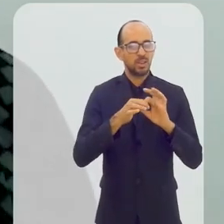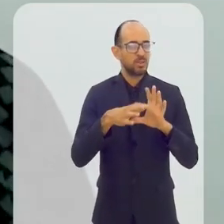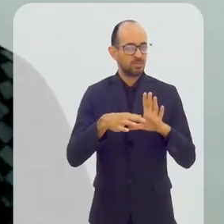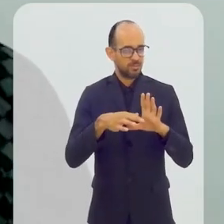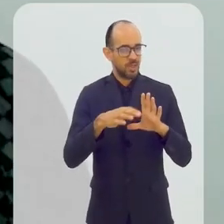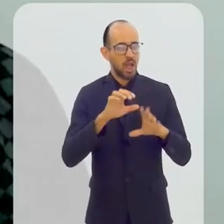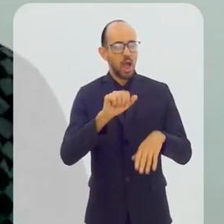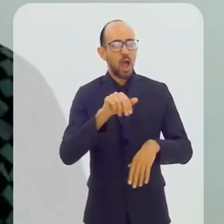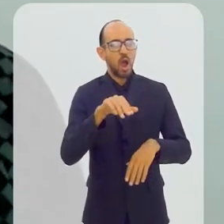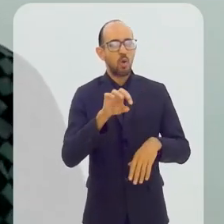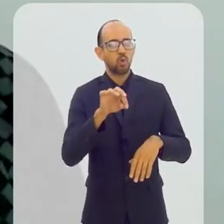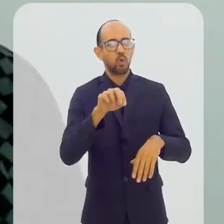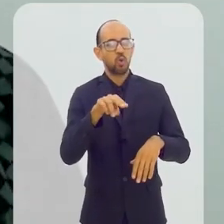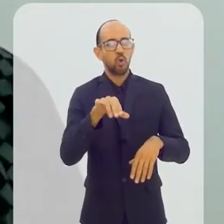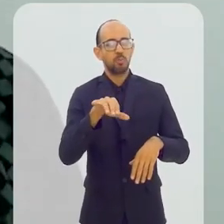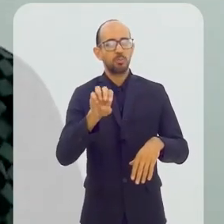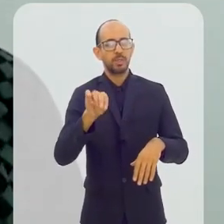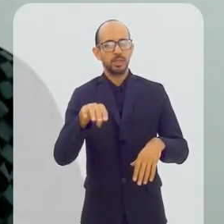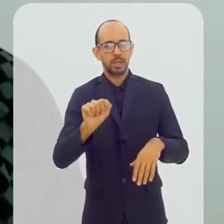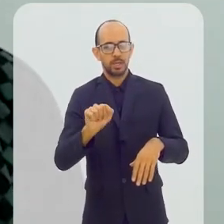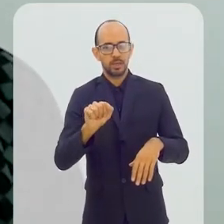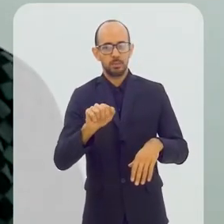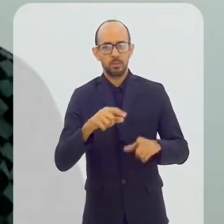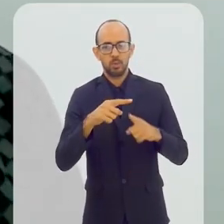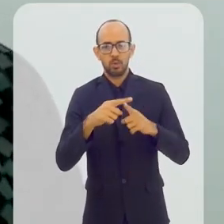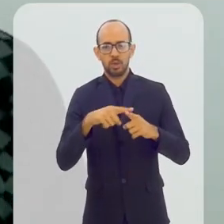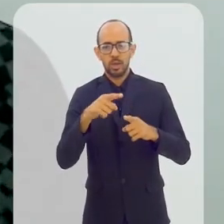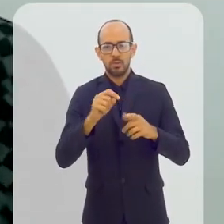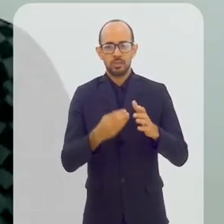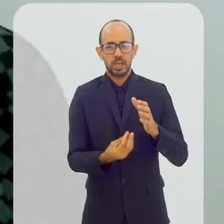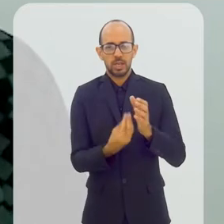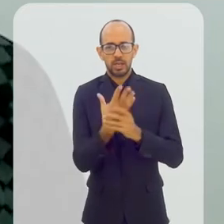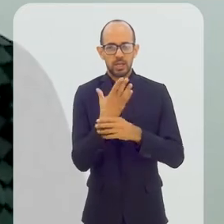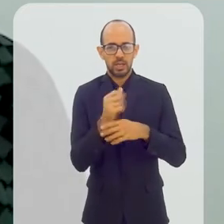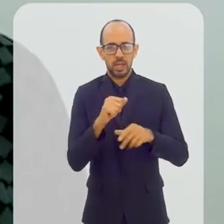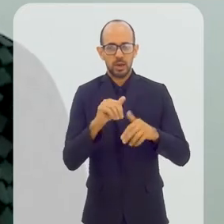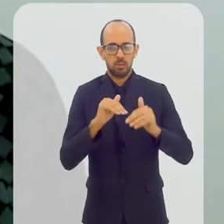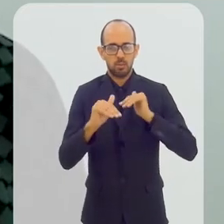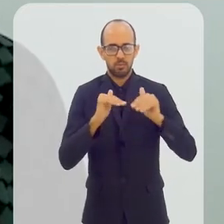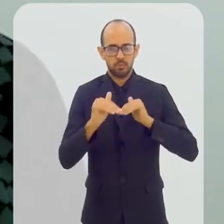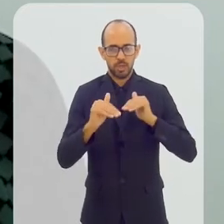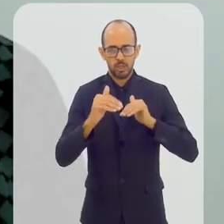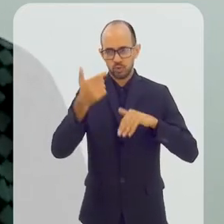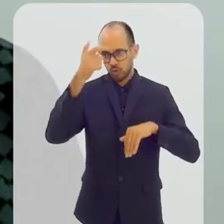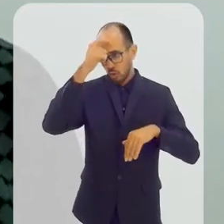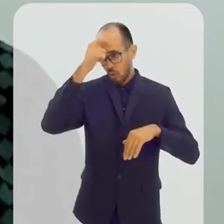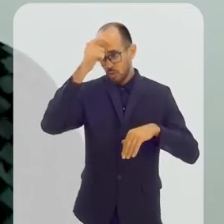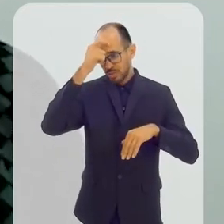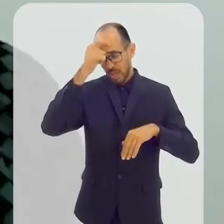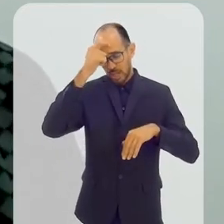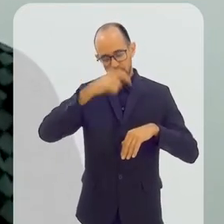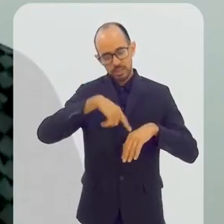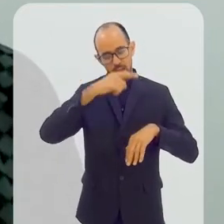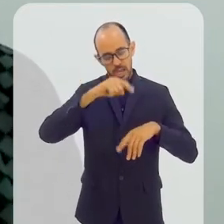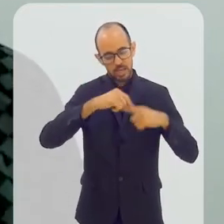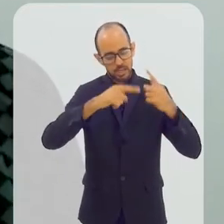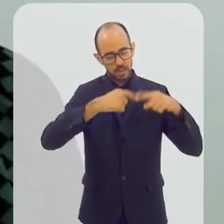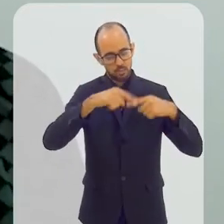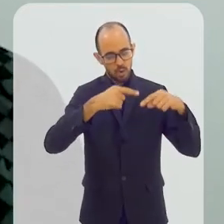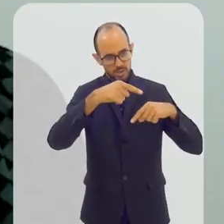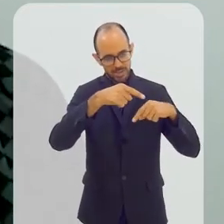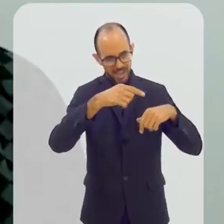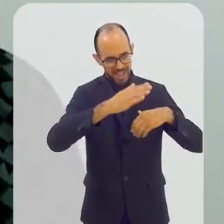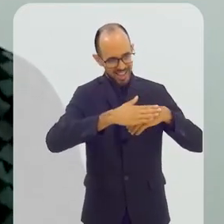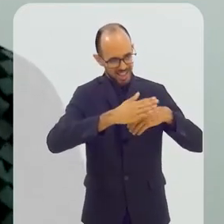blocos anteriores. É muito interessante que, na verdade, você gera um movimento de consciência e esse movimento